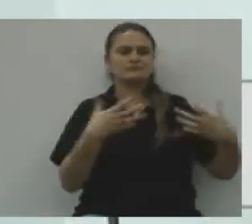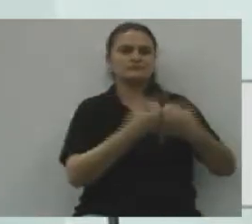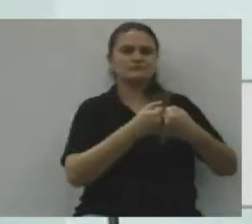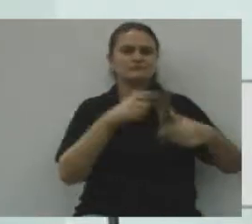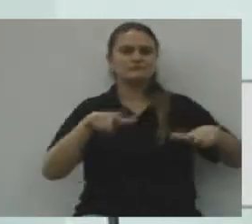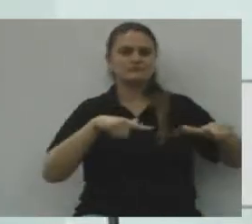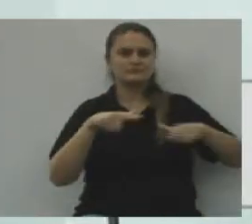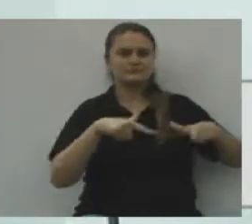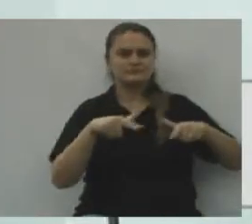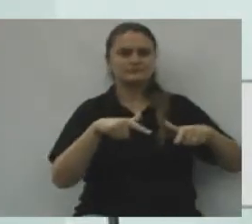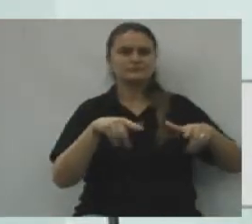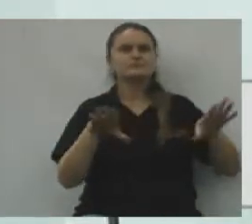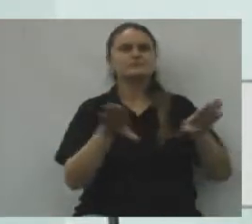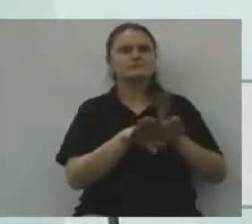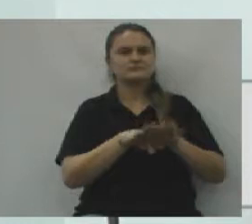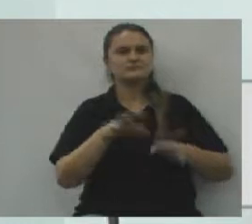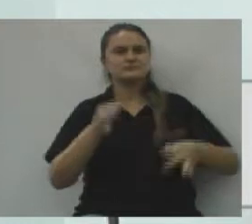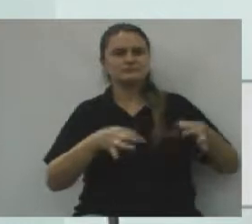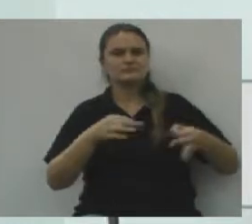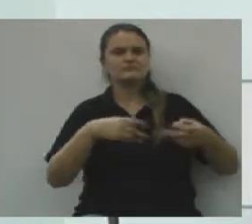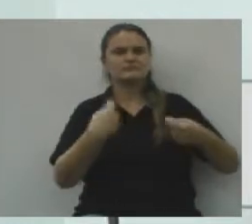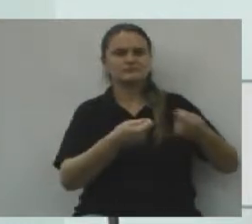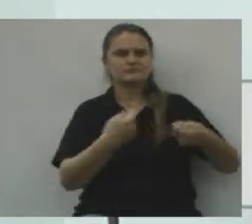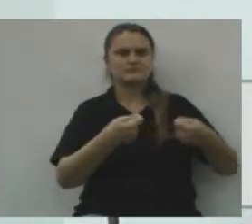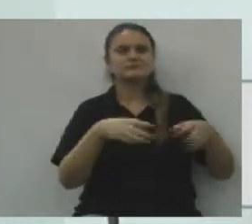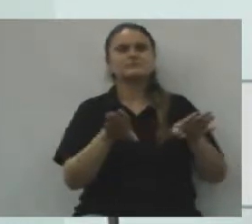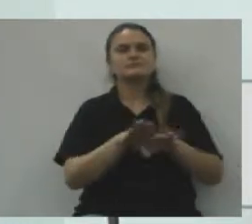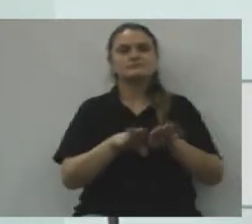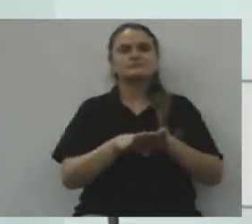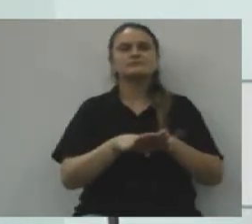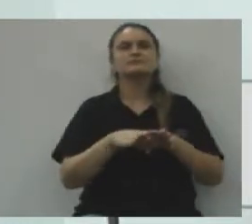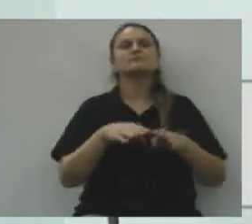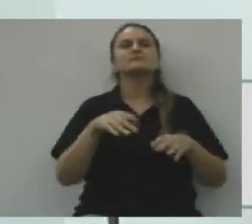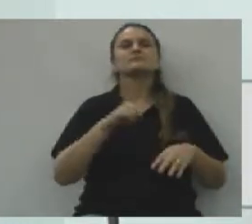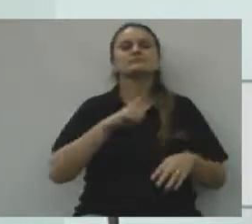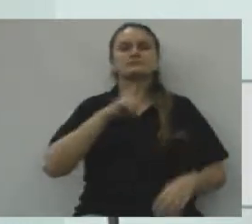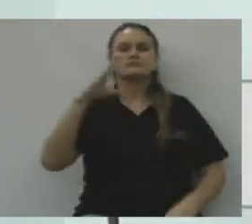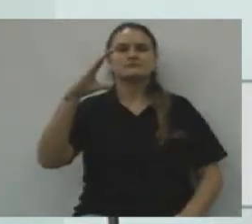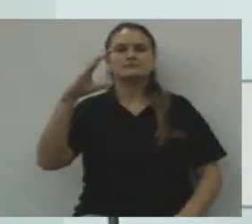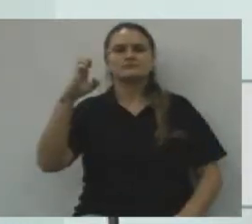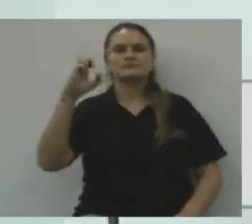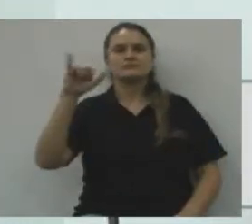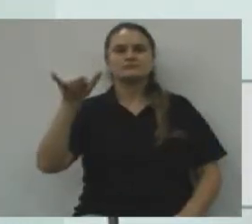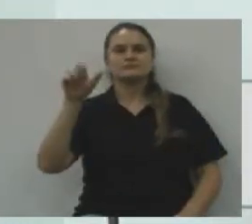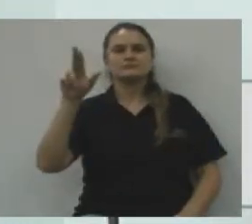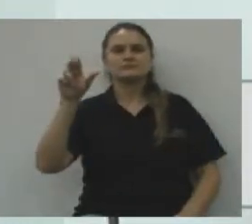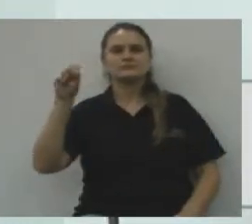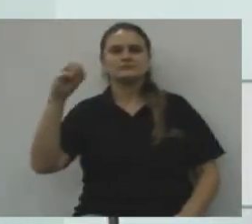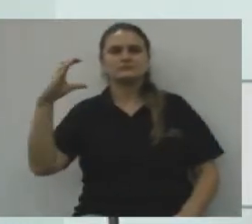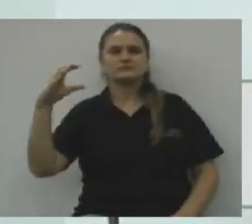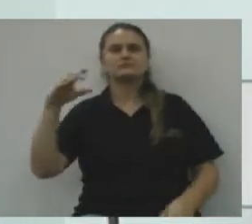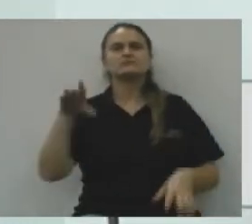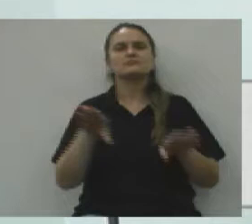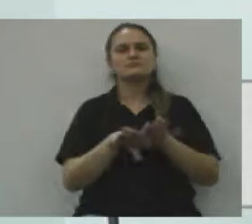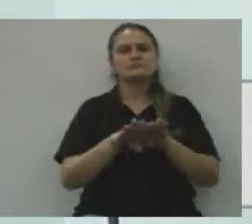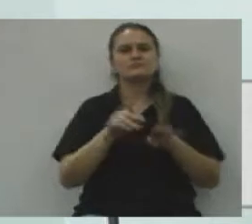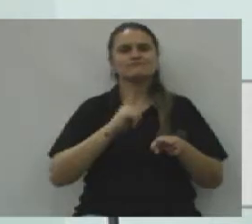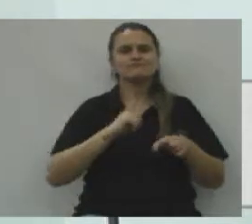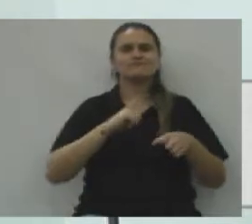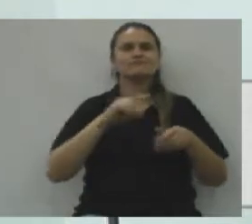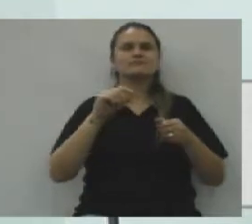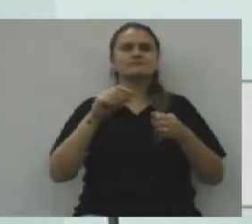trabalho, a corregedoria do foro extrajudicial, mas atualmente também o Sejusc, em alguns momentos também as lides de